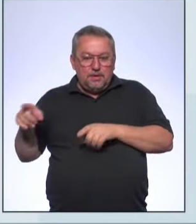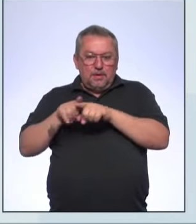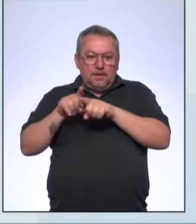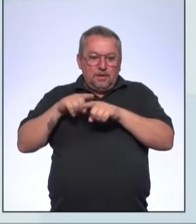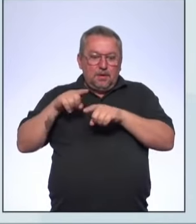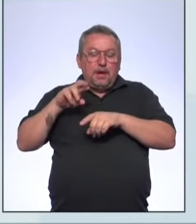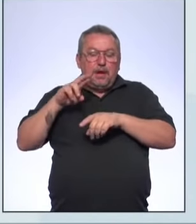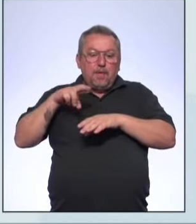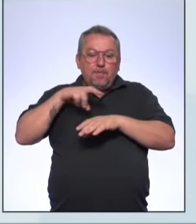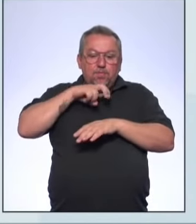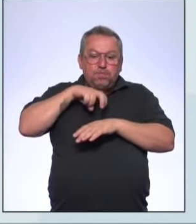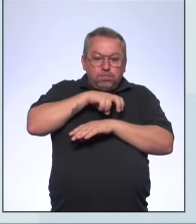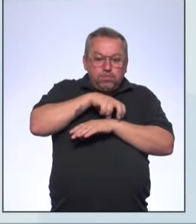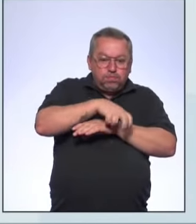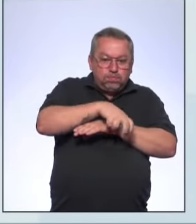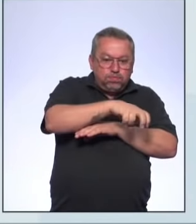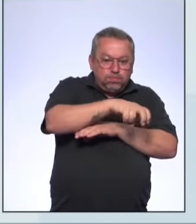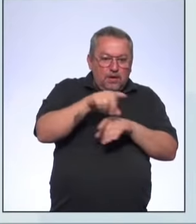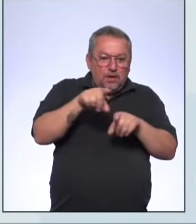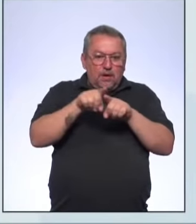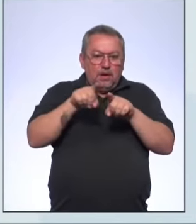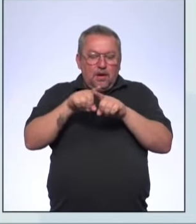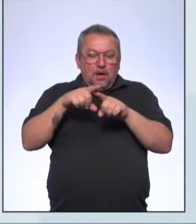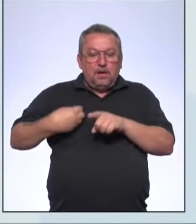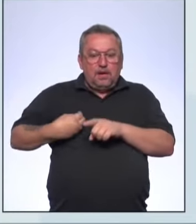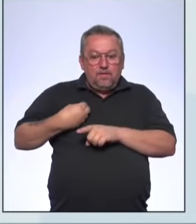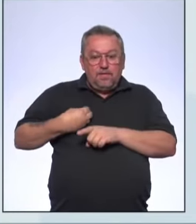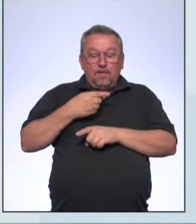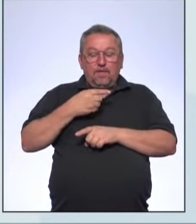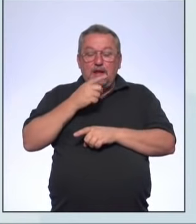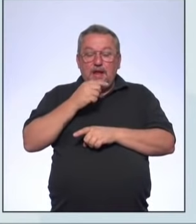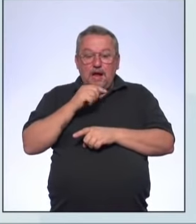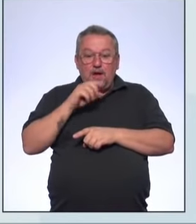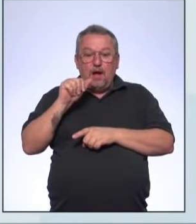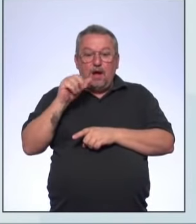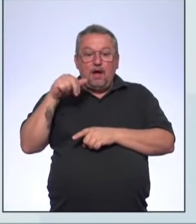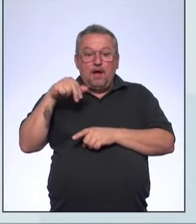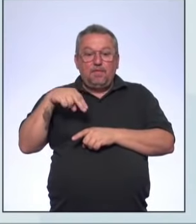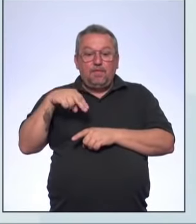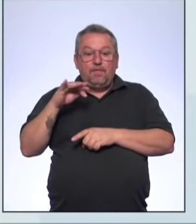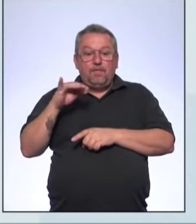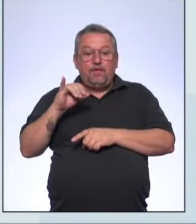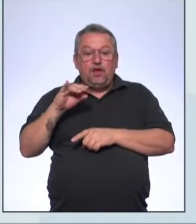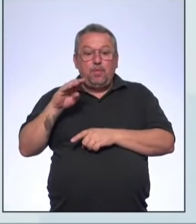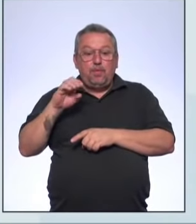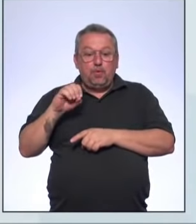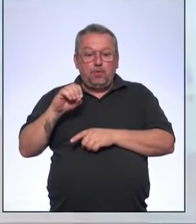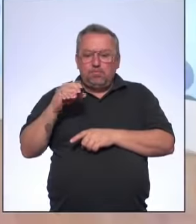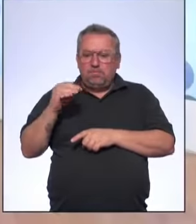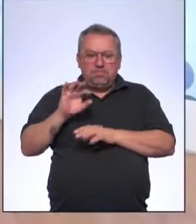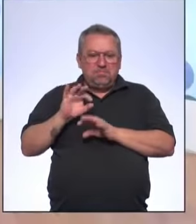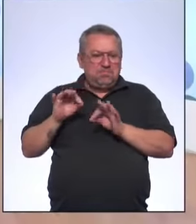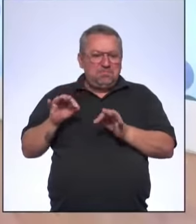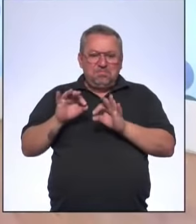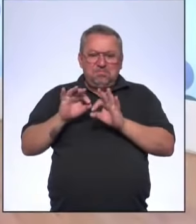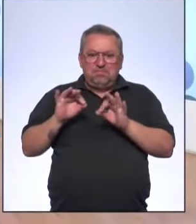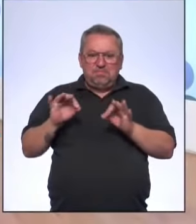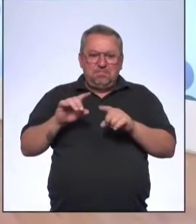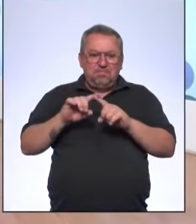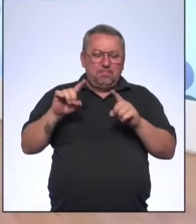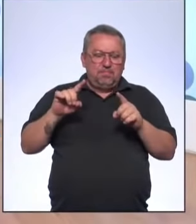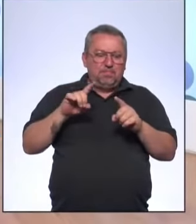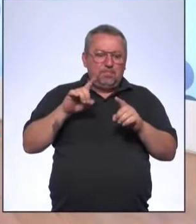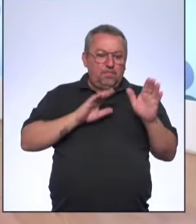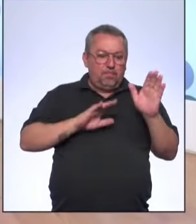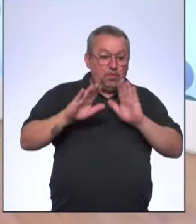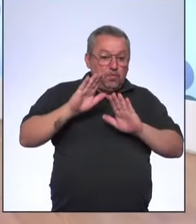que rastejam e os anfíbios são aqueles que vivem na água então acho que tá fácil né teacher simples eu tô a toa